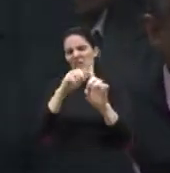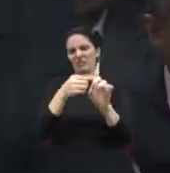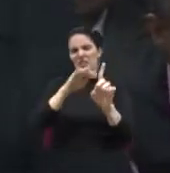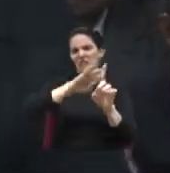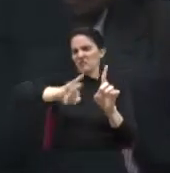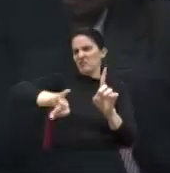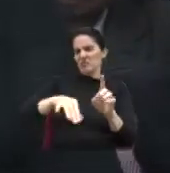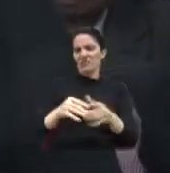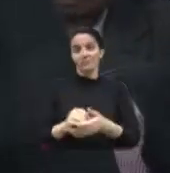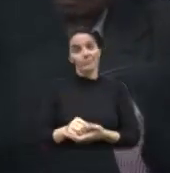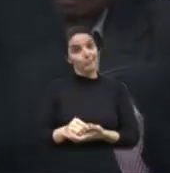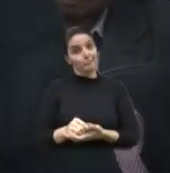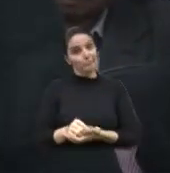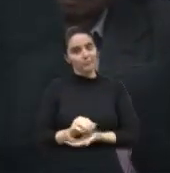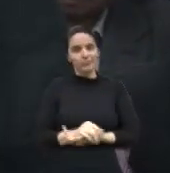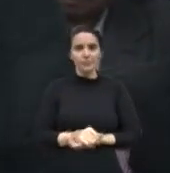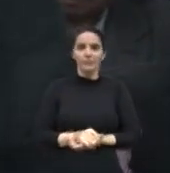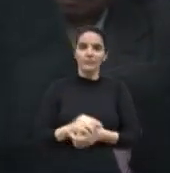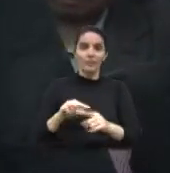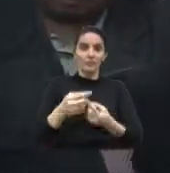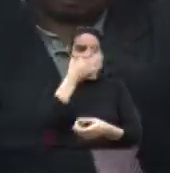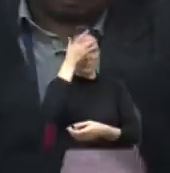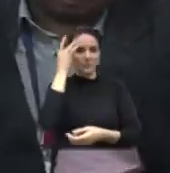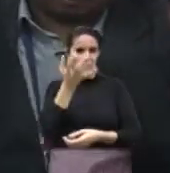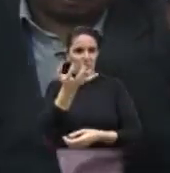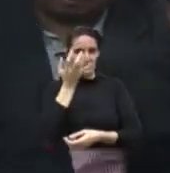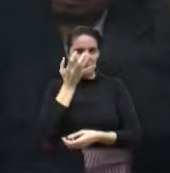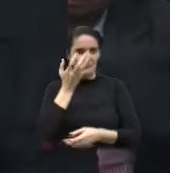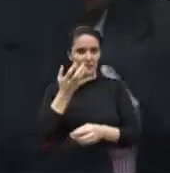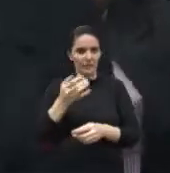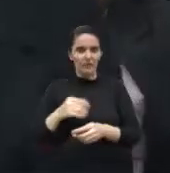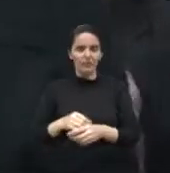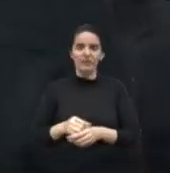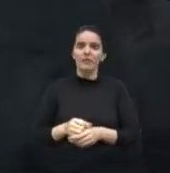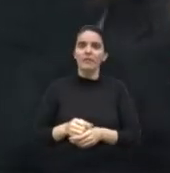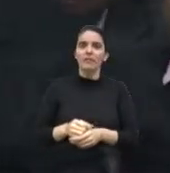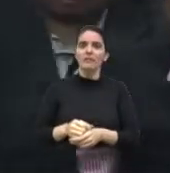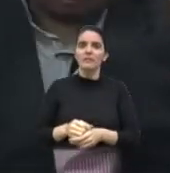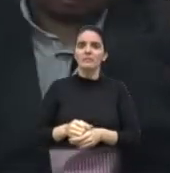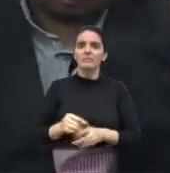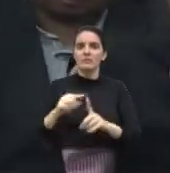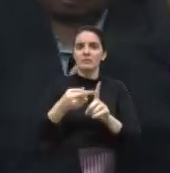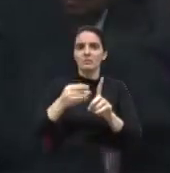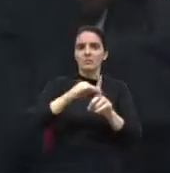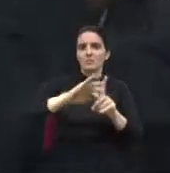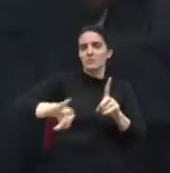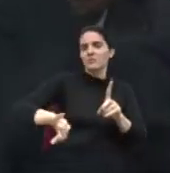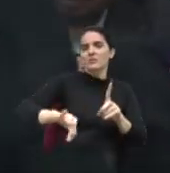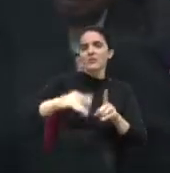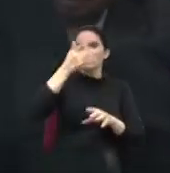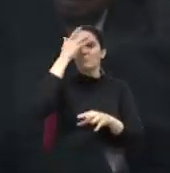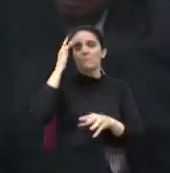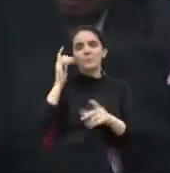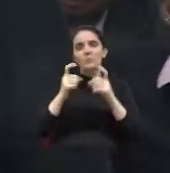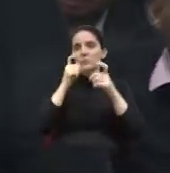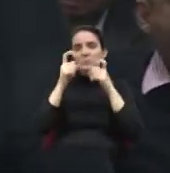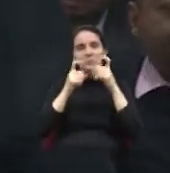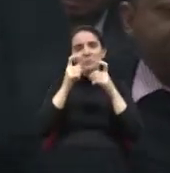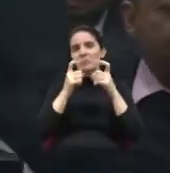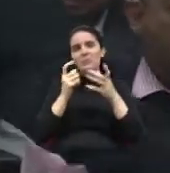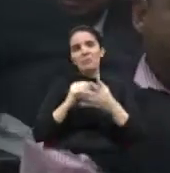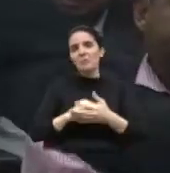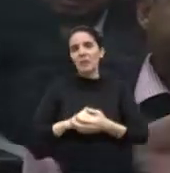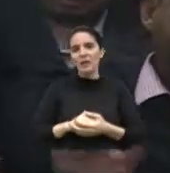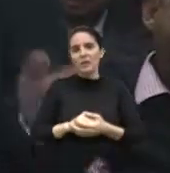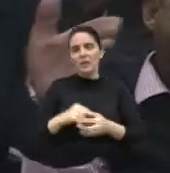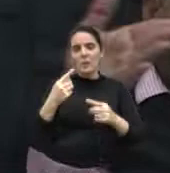E o engraçado é que essas pessoas que querem fazer o aborto não se preocuparam nem, vereador Rafael, de contrair uma doença, porque